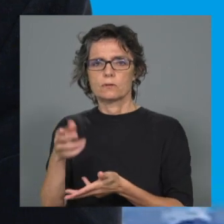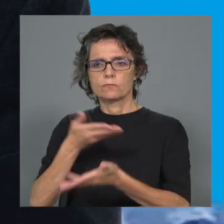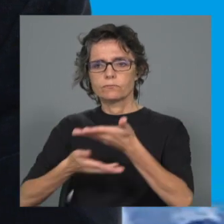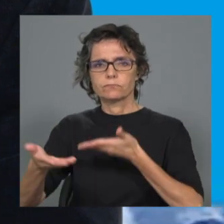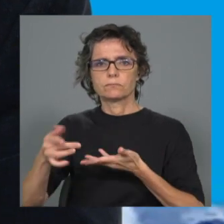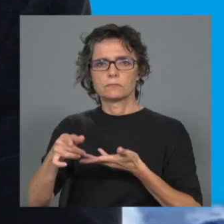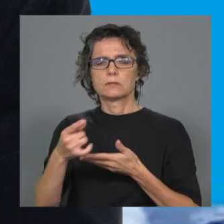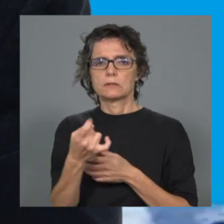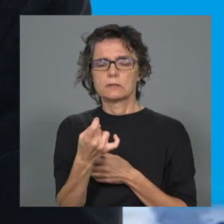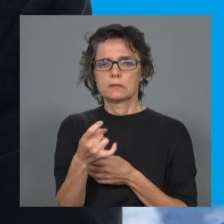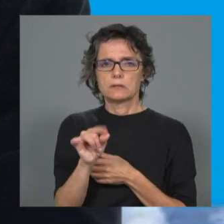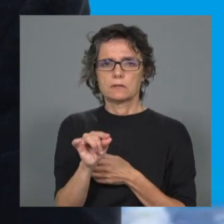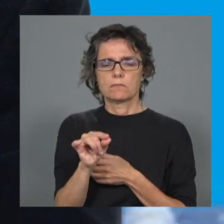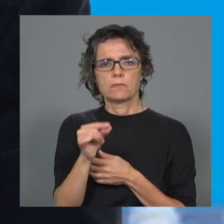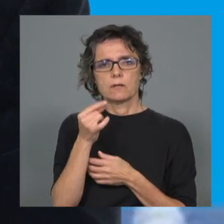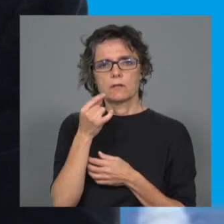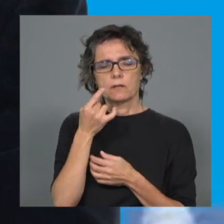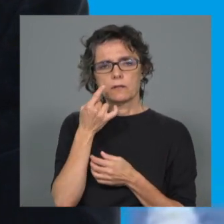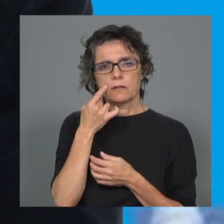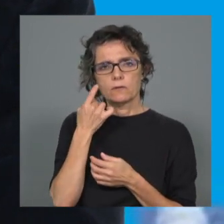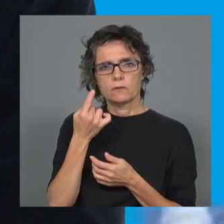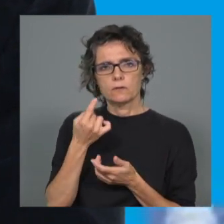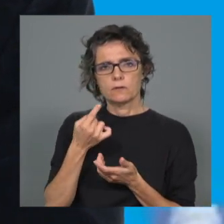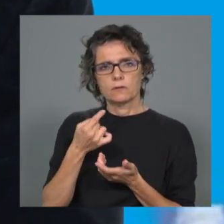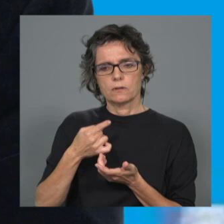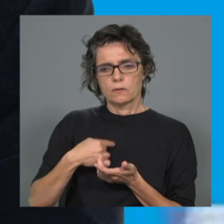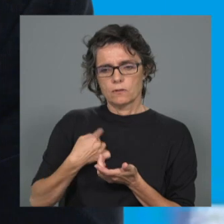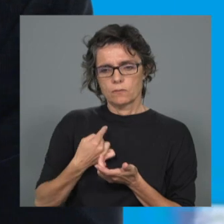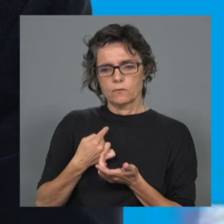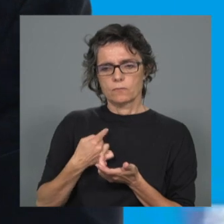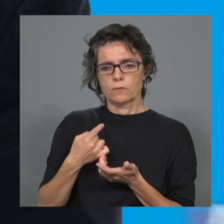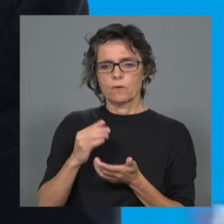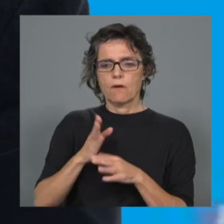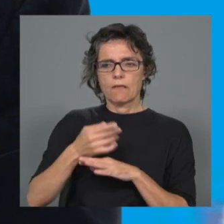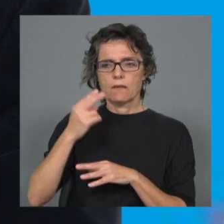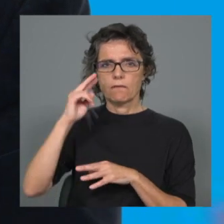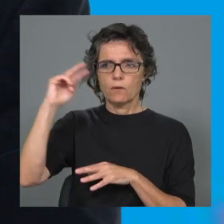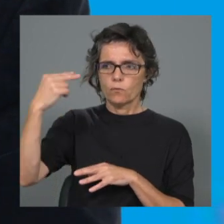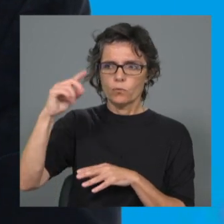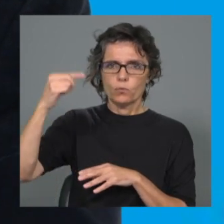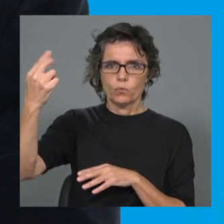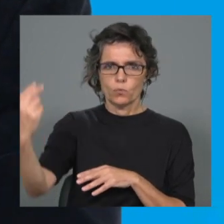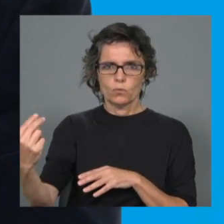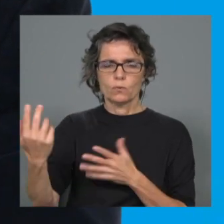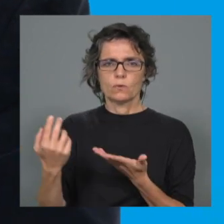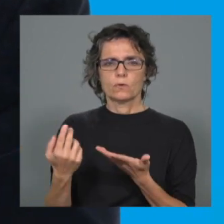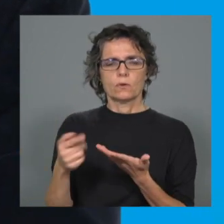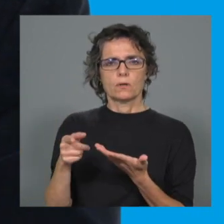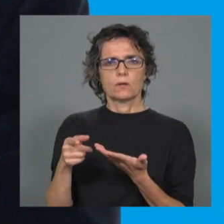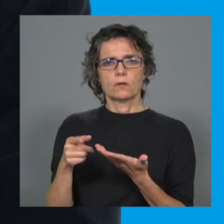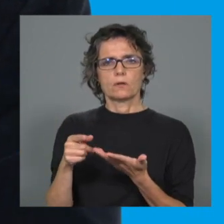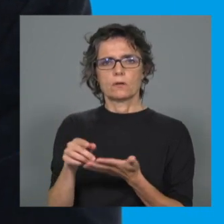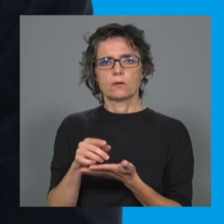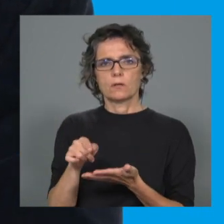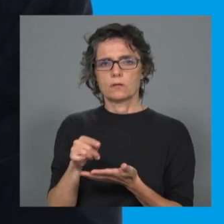desta necessidade de reconhecer-se pessoa através da relação com as outras pessoas. E, portanto, é algo a partir do qual, por exemplo,